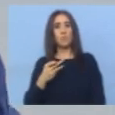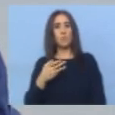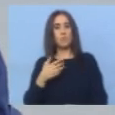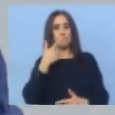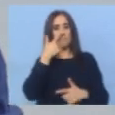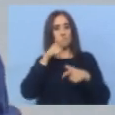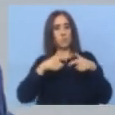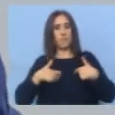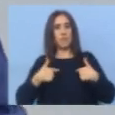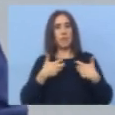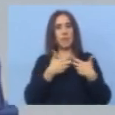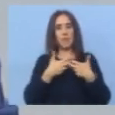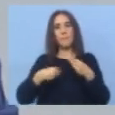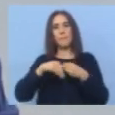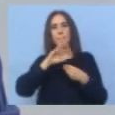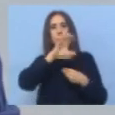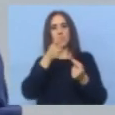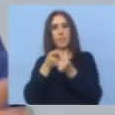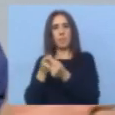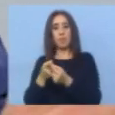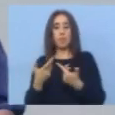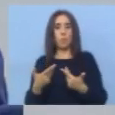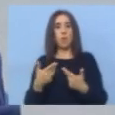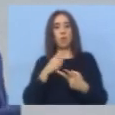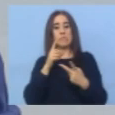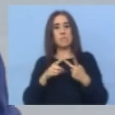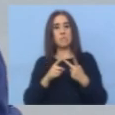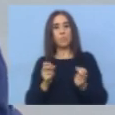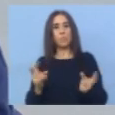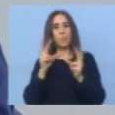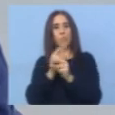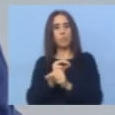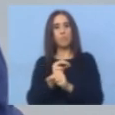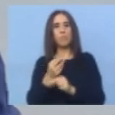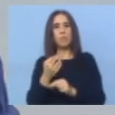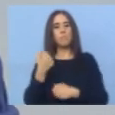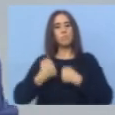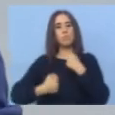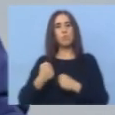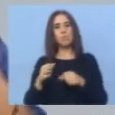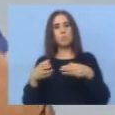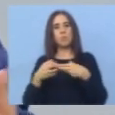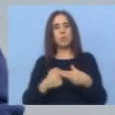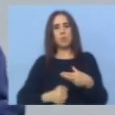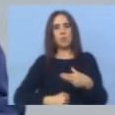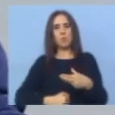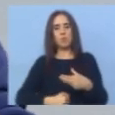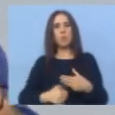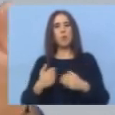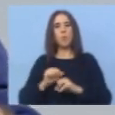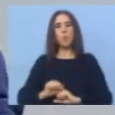países vizinhos. E depois agora o novo ângulo, que é o protesto da comunidade católica contra